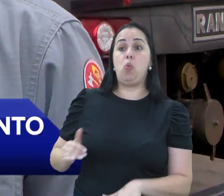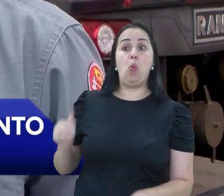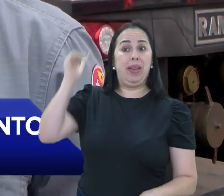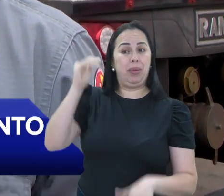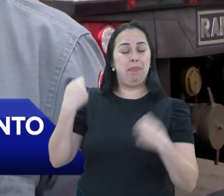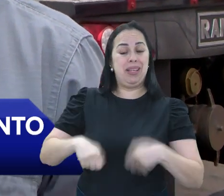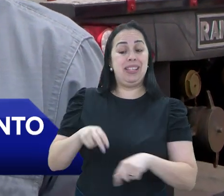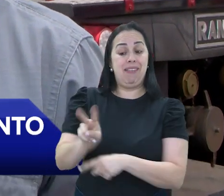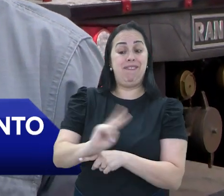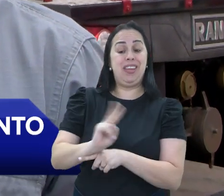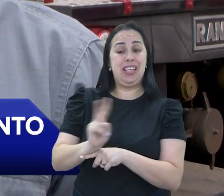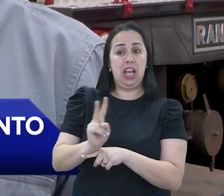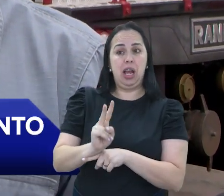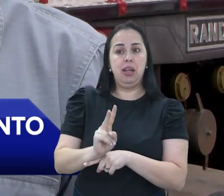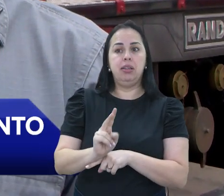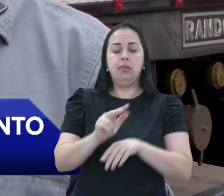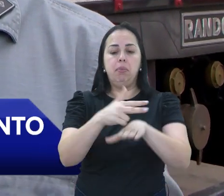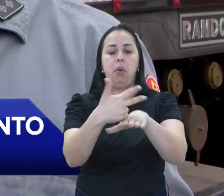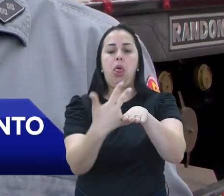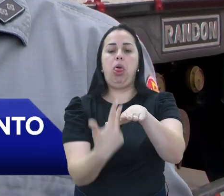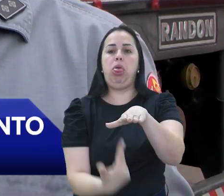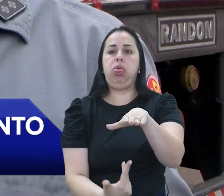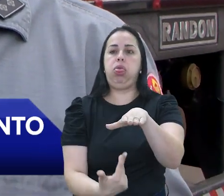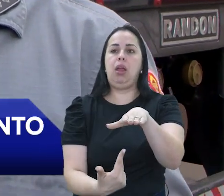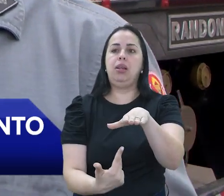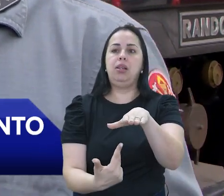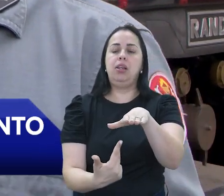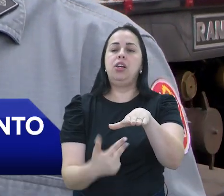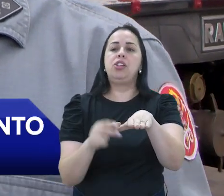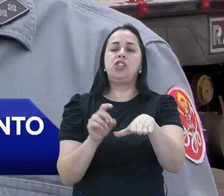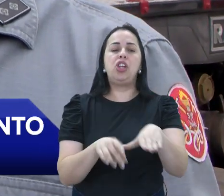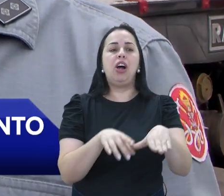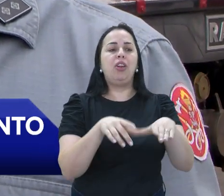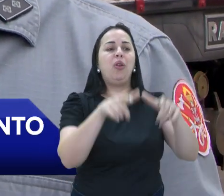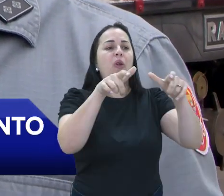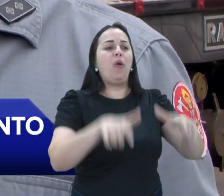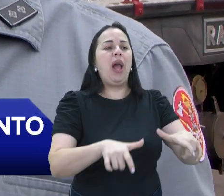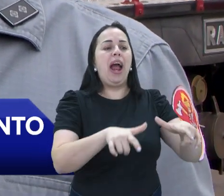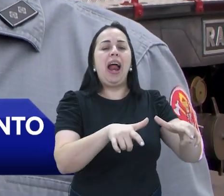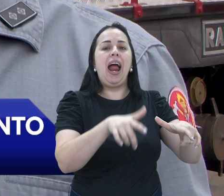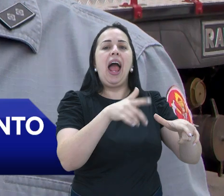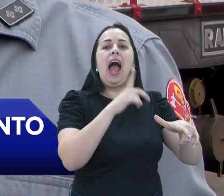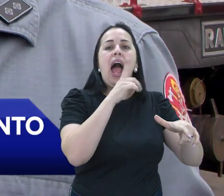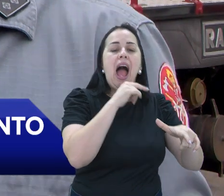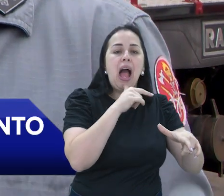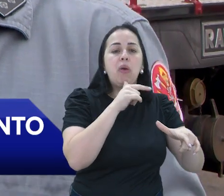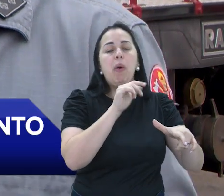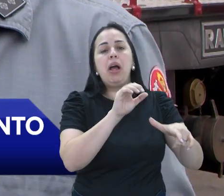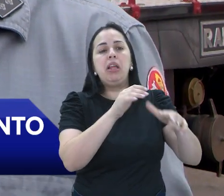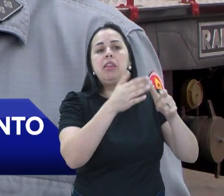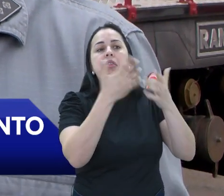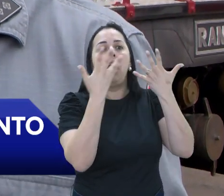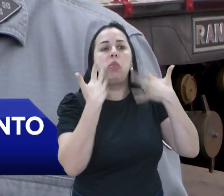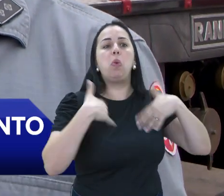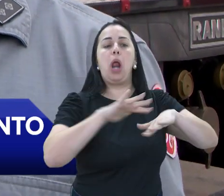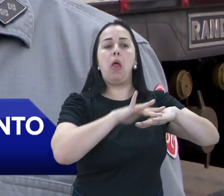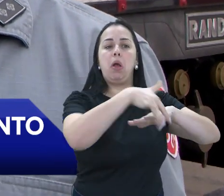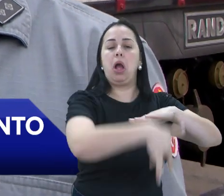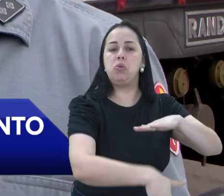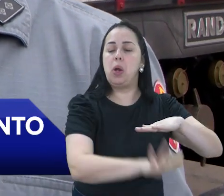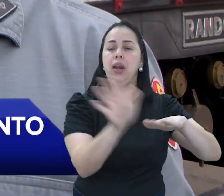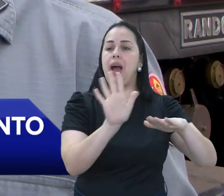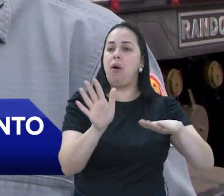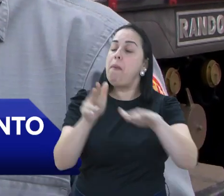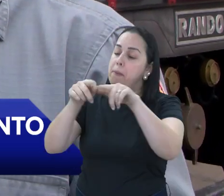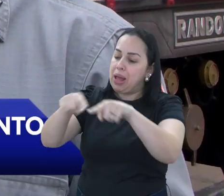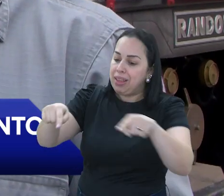adulto. Porque no caso de criança, o afogamento ele não vai acontecer só em águas naturais. Ele pode acontecer em locais simples na